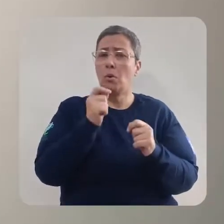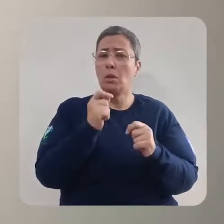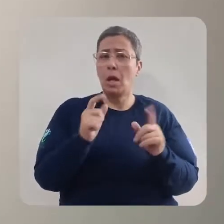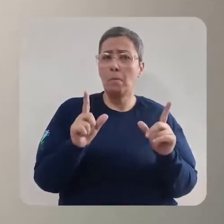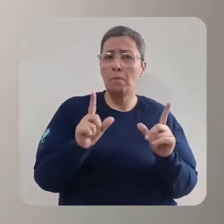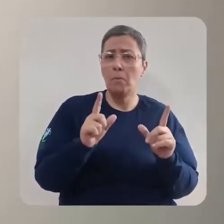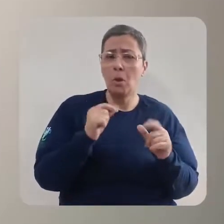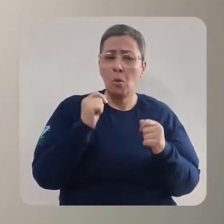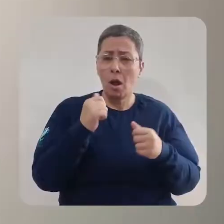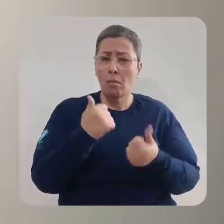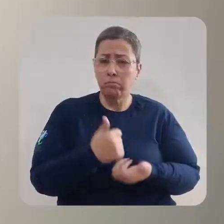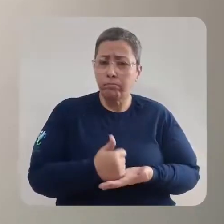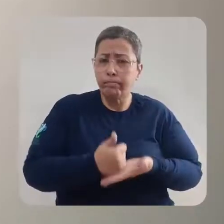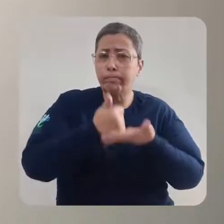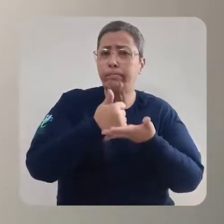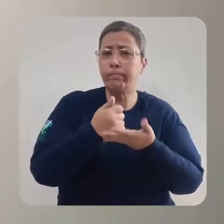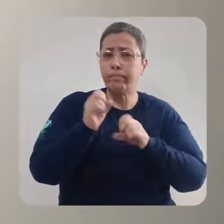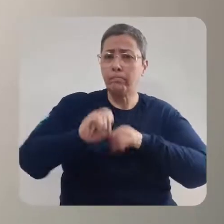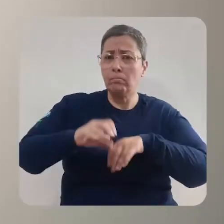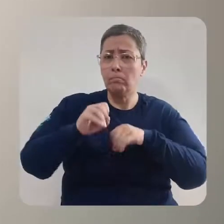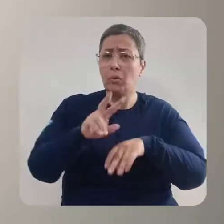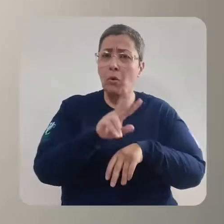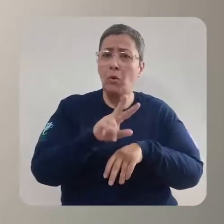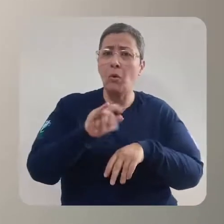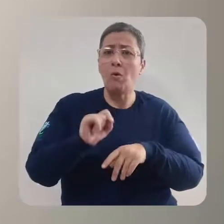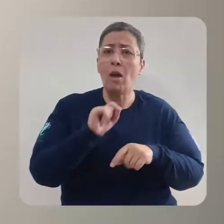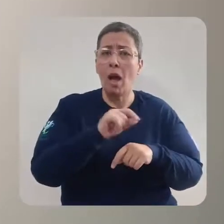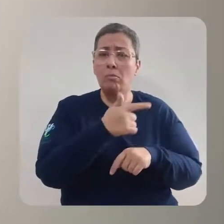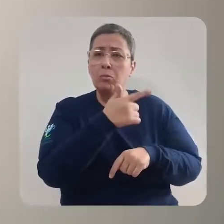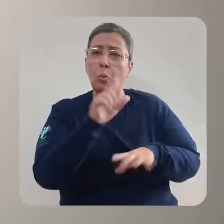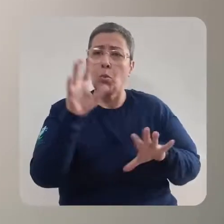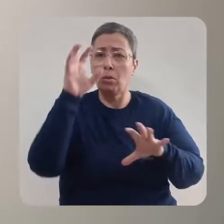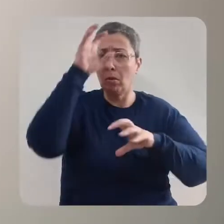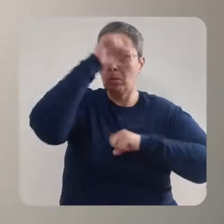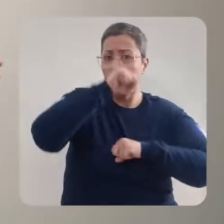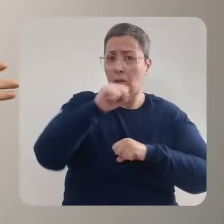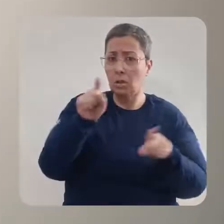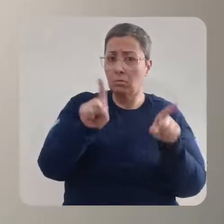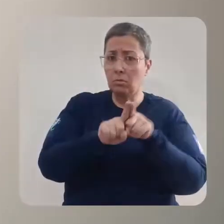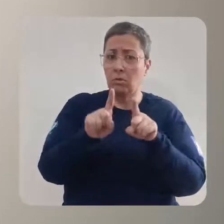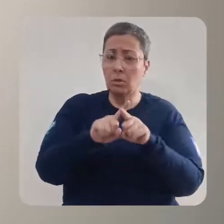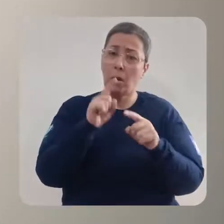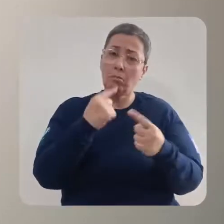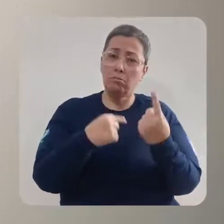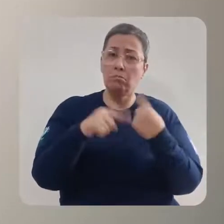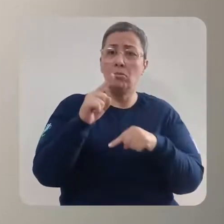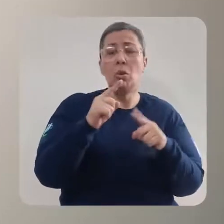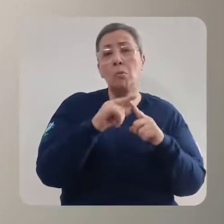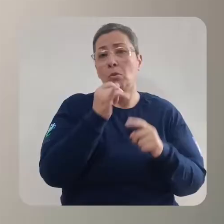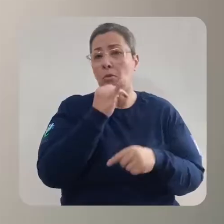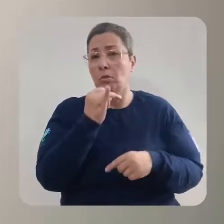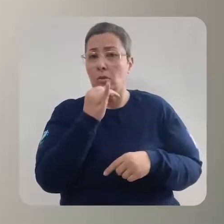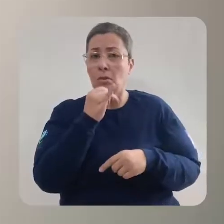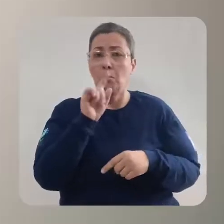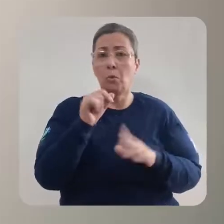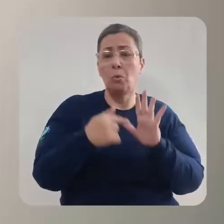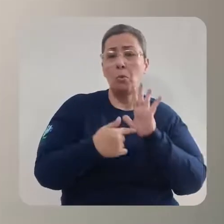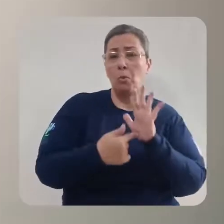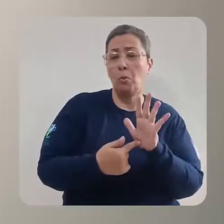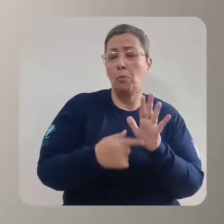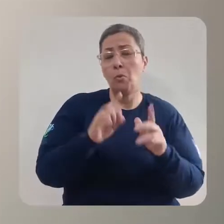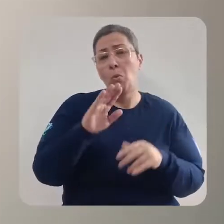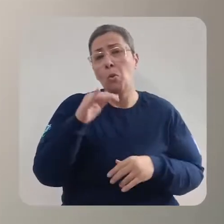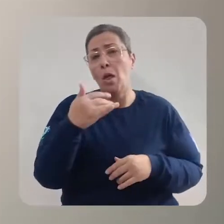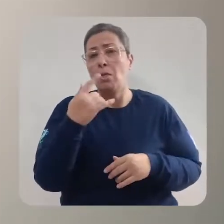de ensino, né? Que vai levar a criança a outras aprendizagens. Então, como exemplo disso, eu posso trazer